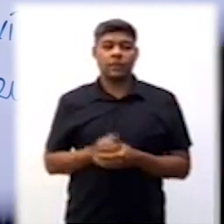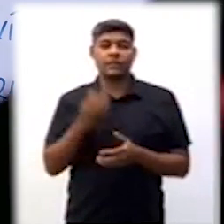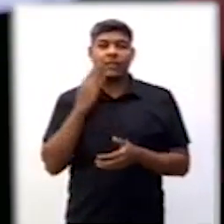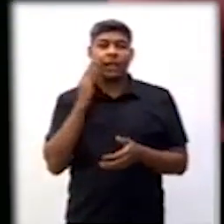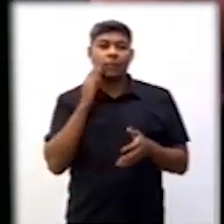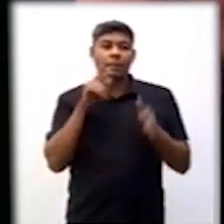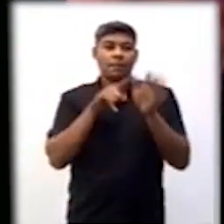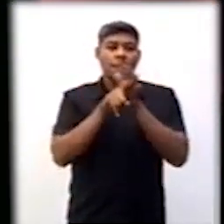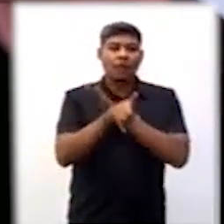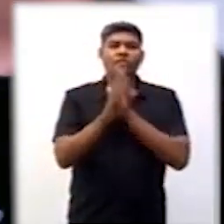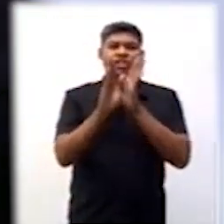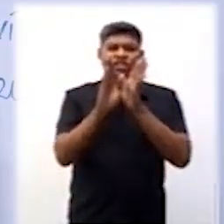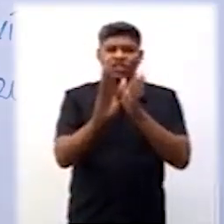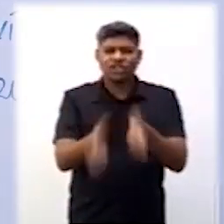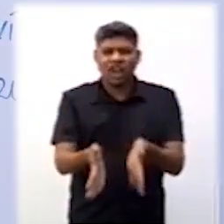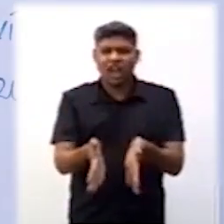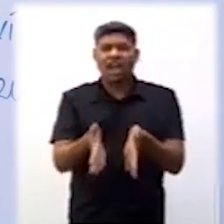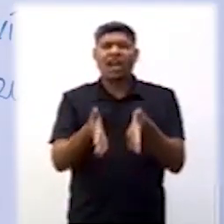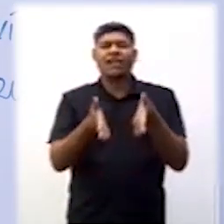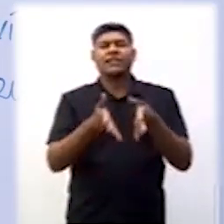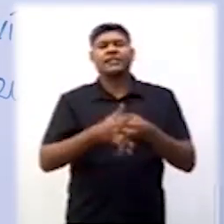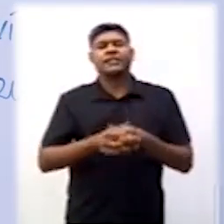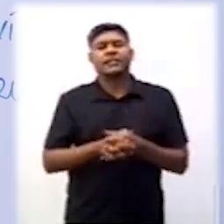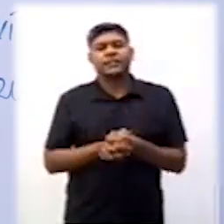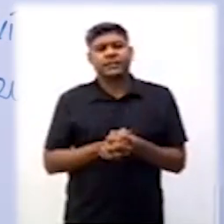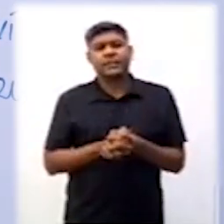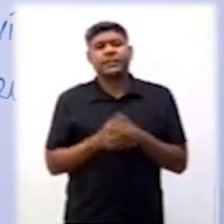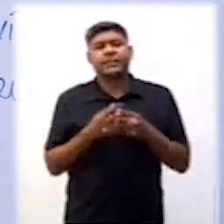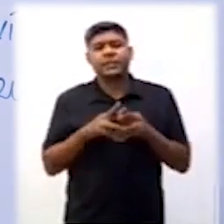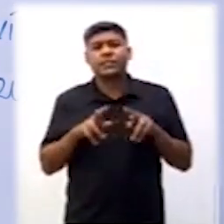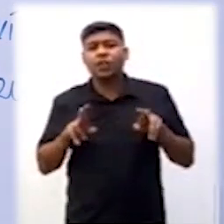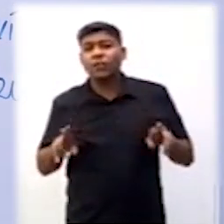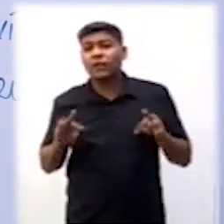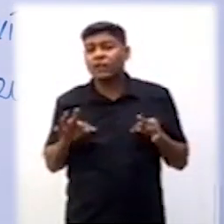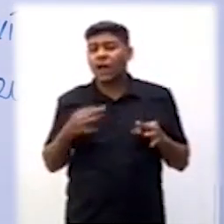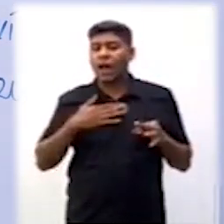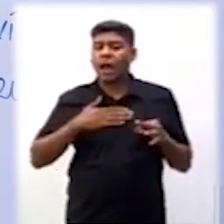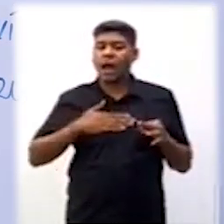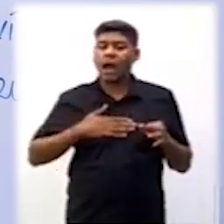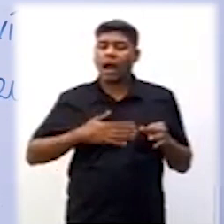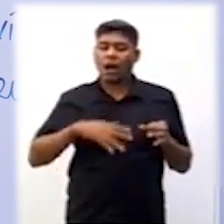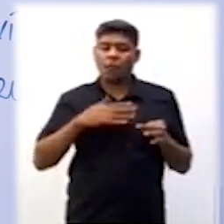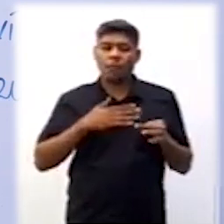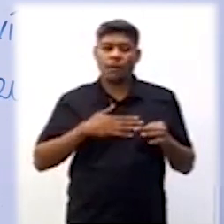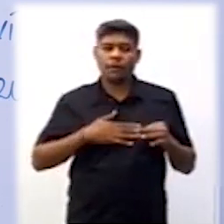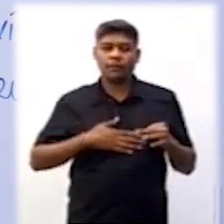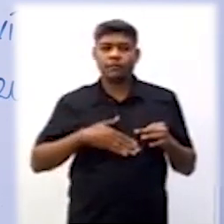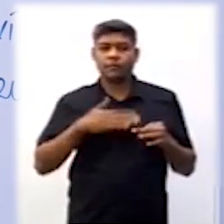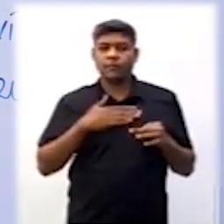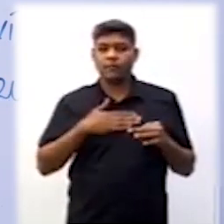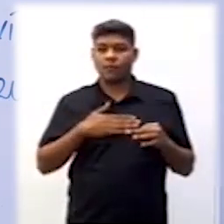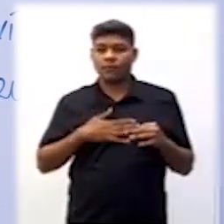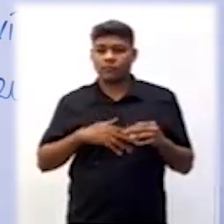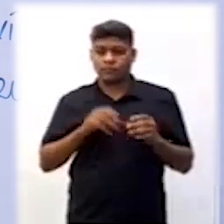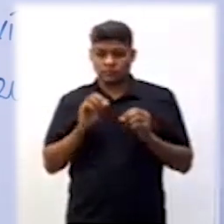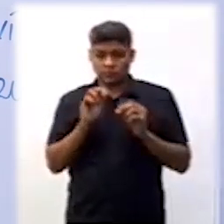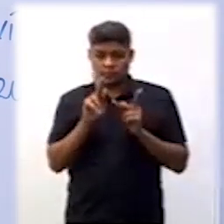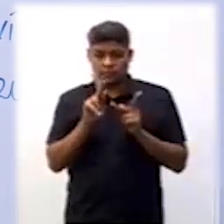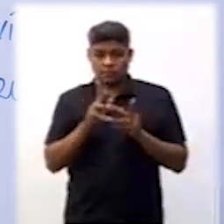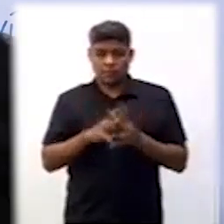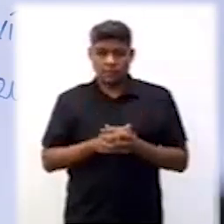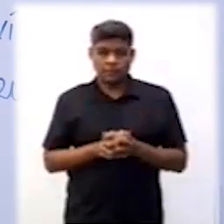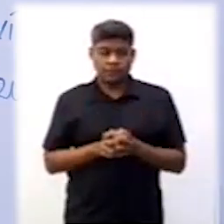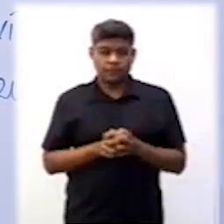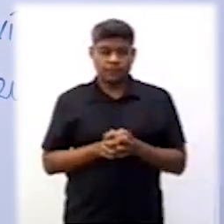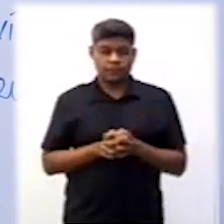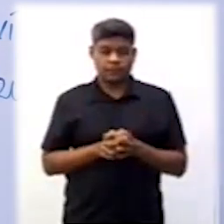questão que já caiu sobre isso, e a gente vai resolver com toda a calma do mundo, tá?